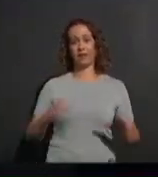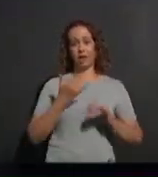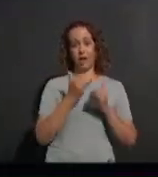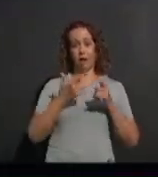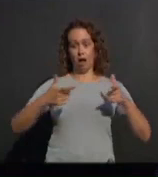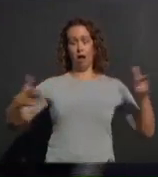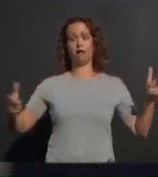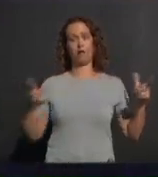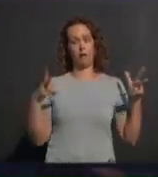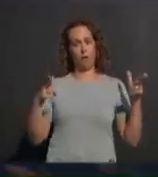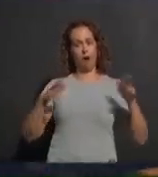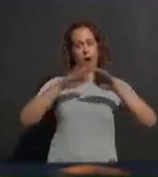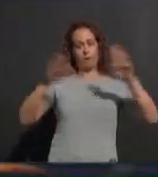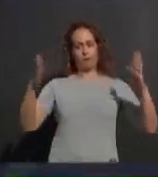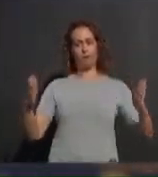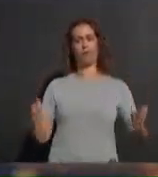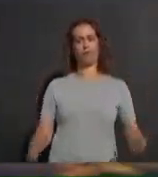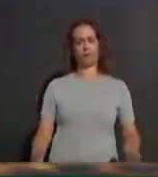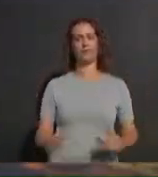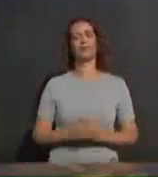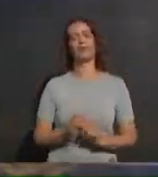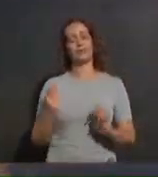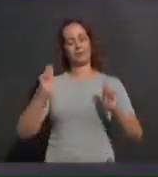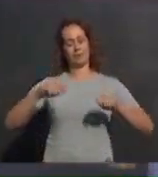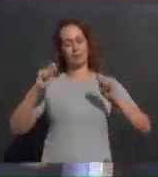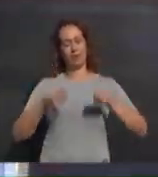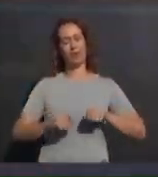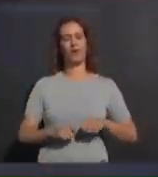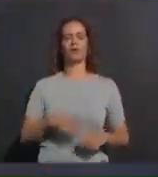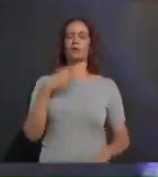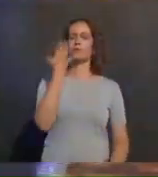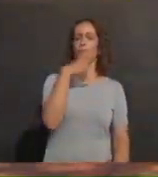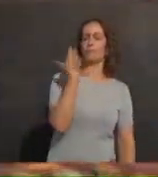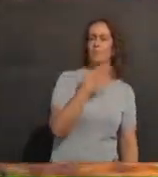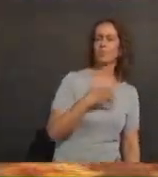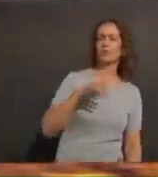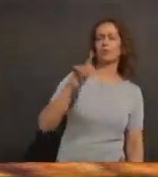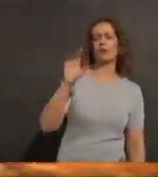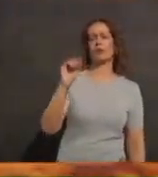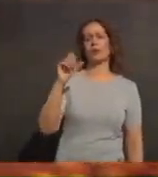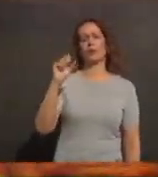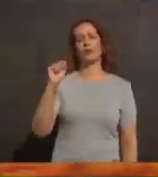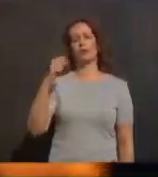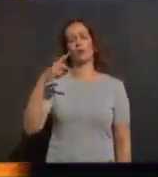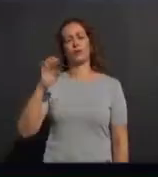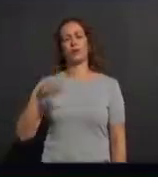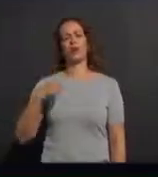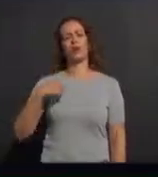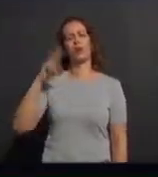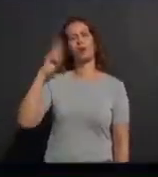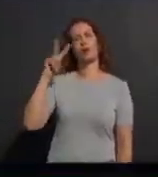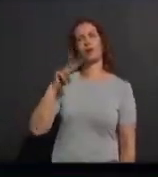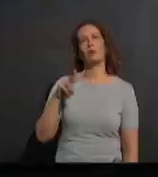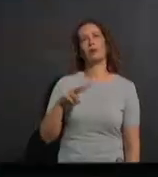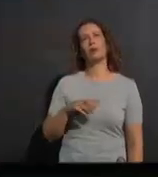pôr música gospel, pode pôr hino. Eu lembro de um toque: